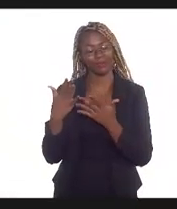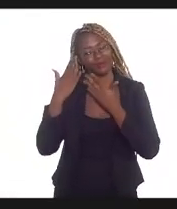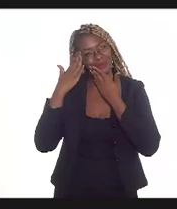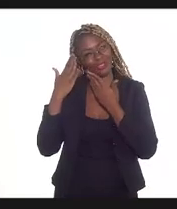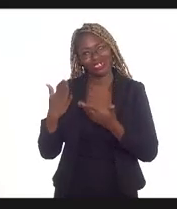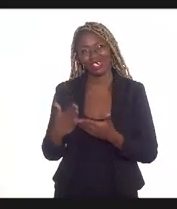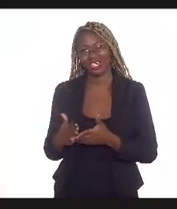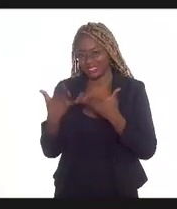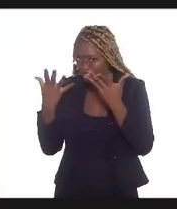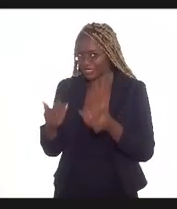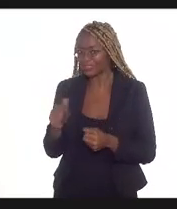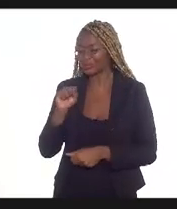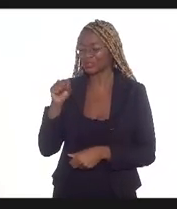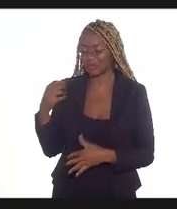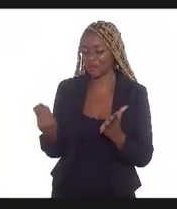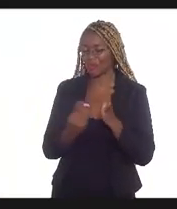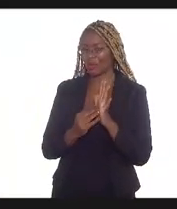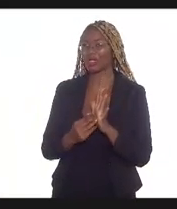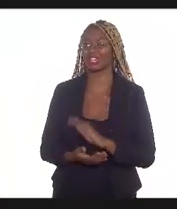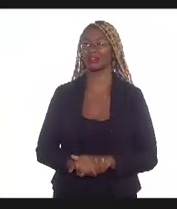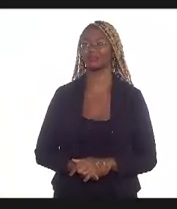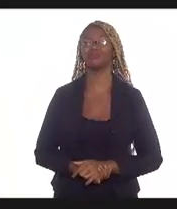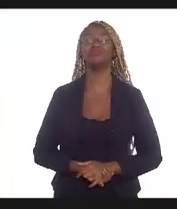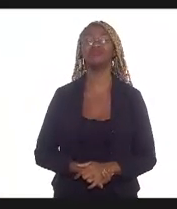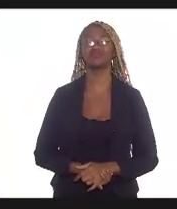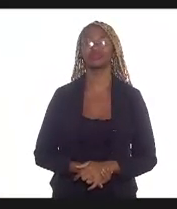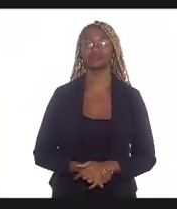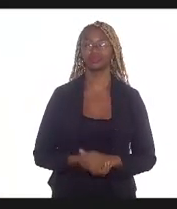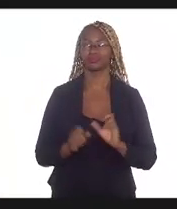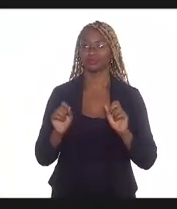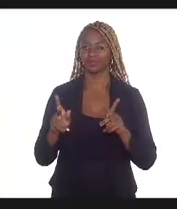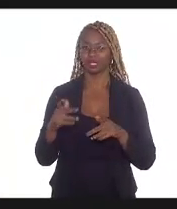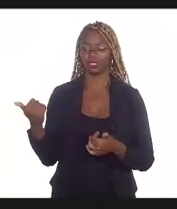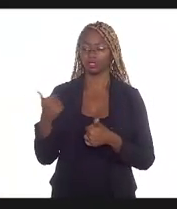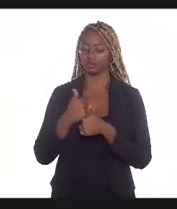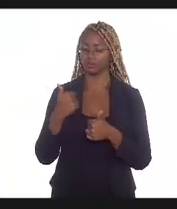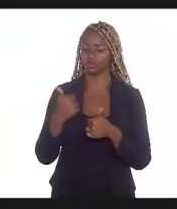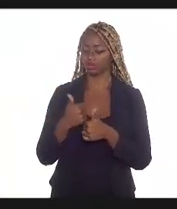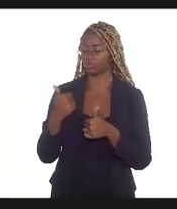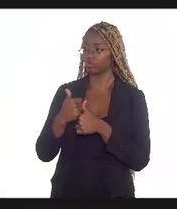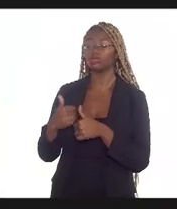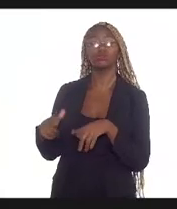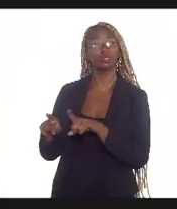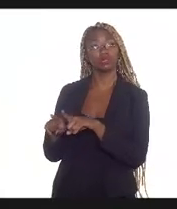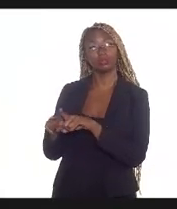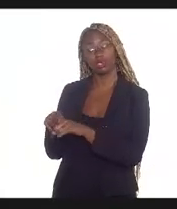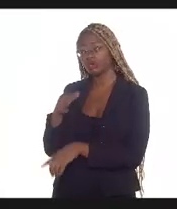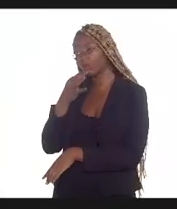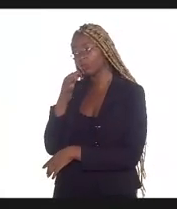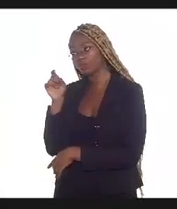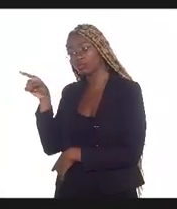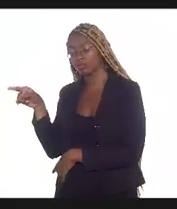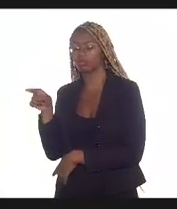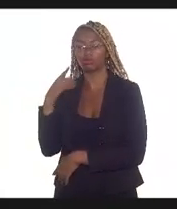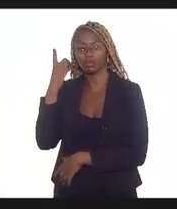Valdeca. Está acatada a mudança. Então, constitucionalidade com emenda, concluindo com o substitutivo, acatando a recomendação do deputado Valdeca.